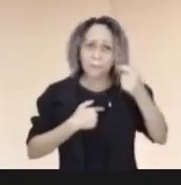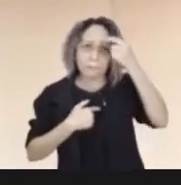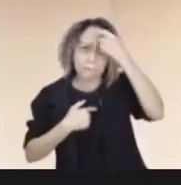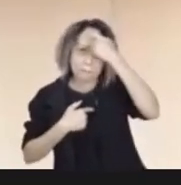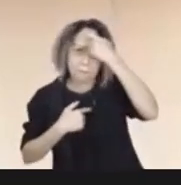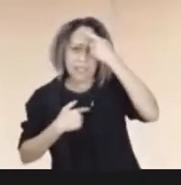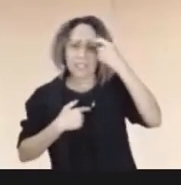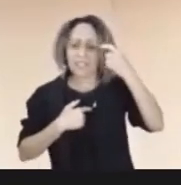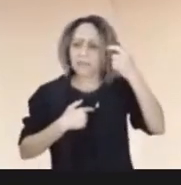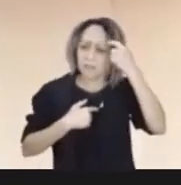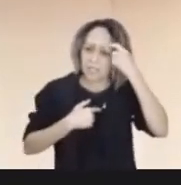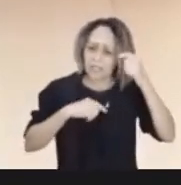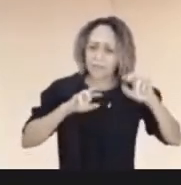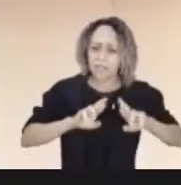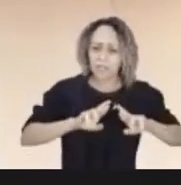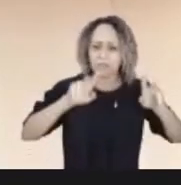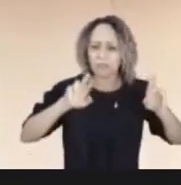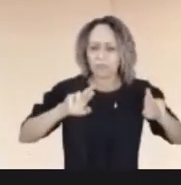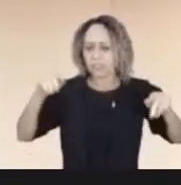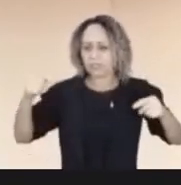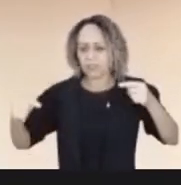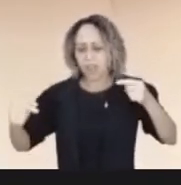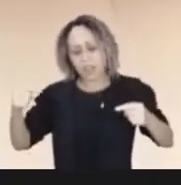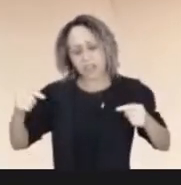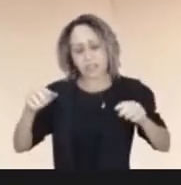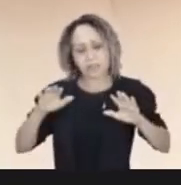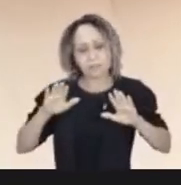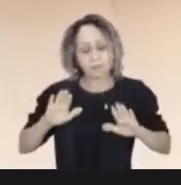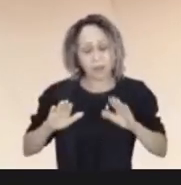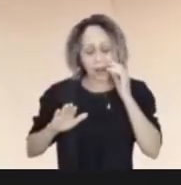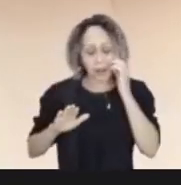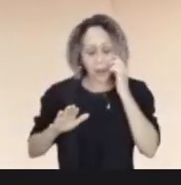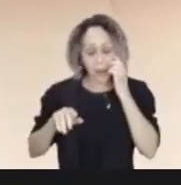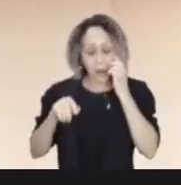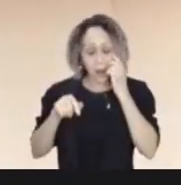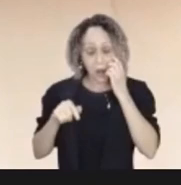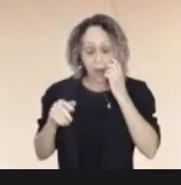momento fundamental é a defesa do Brasil, é a